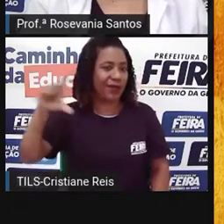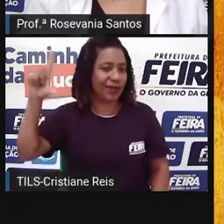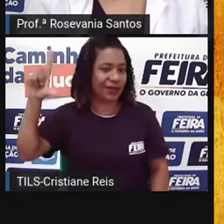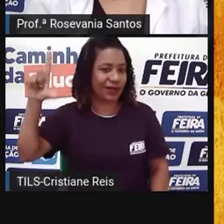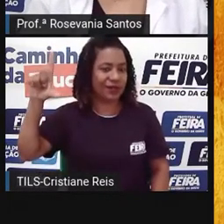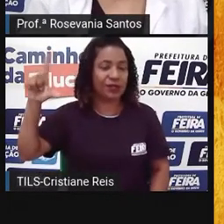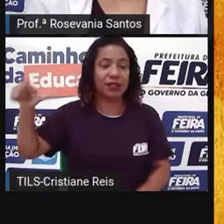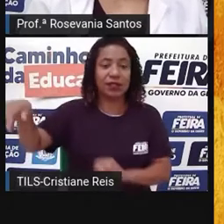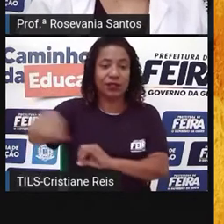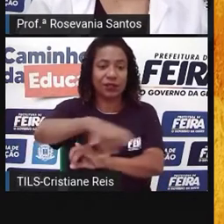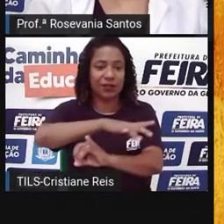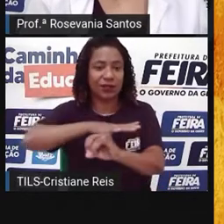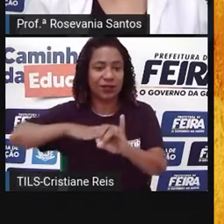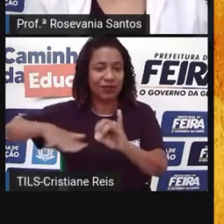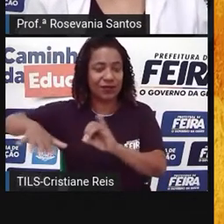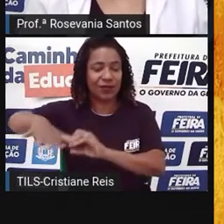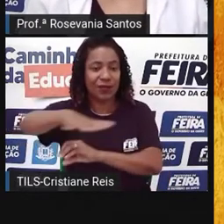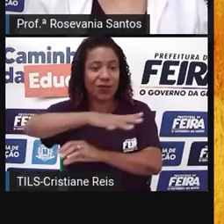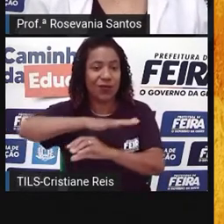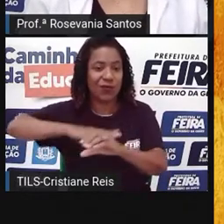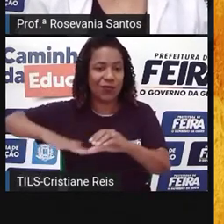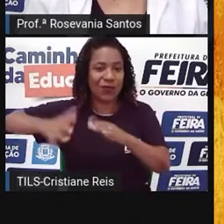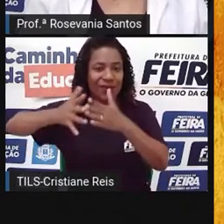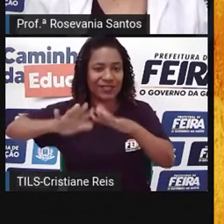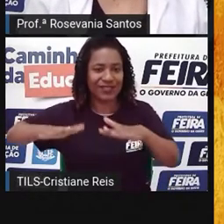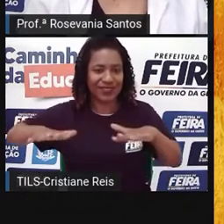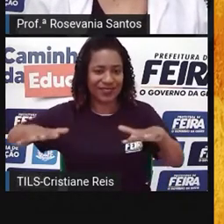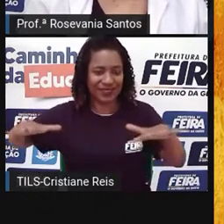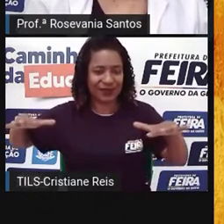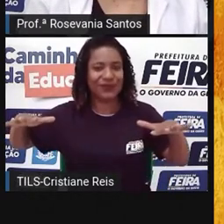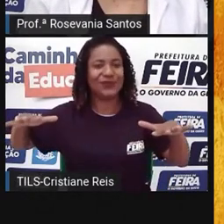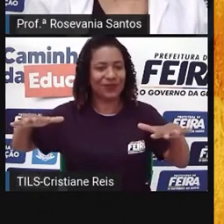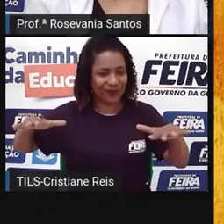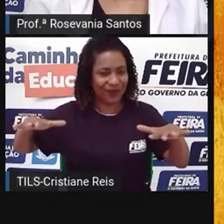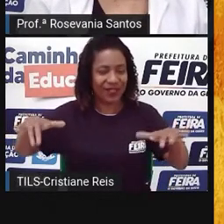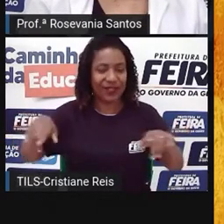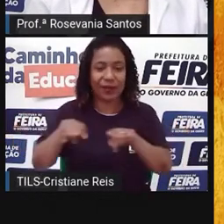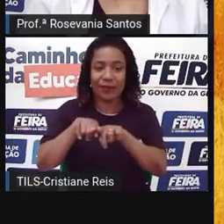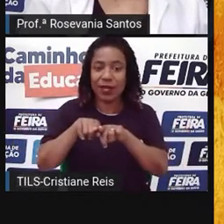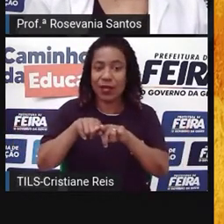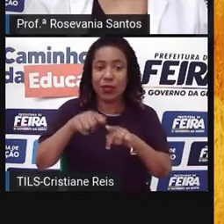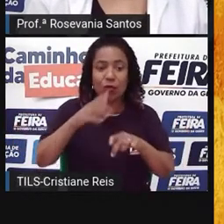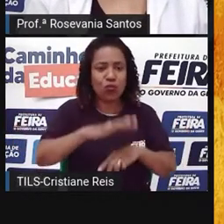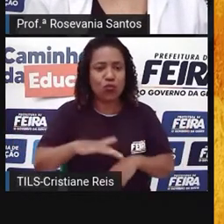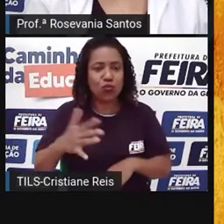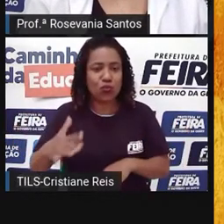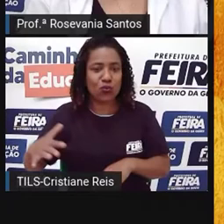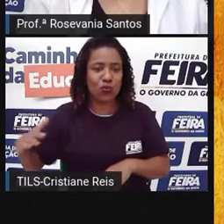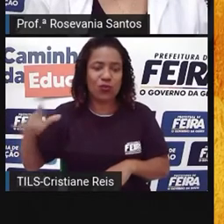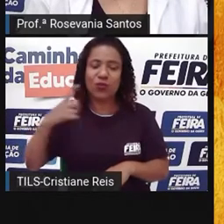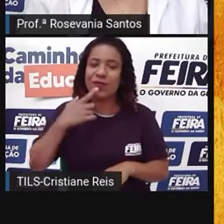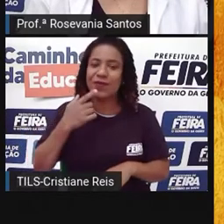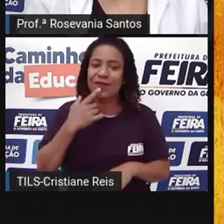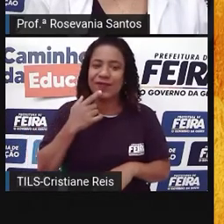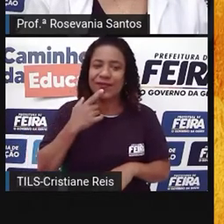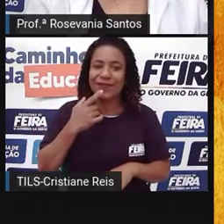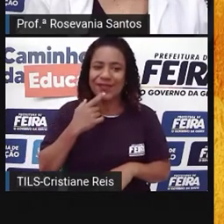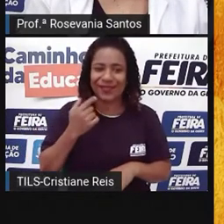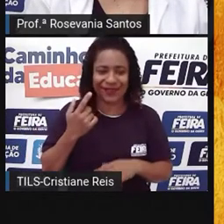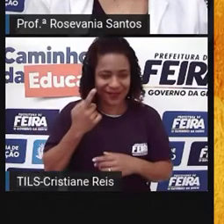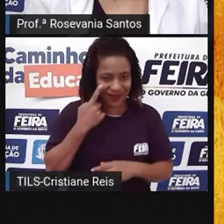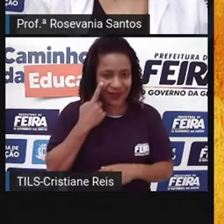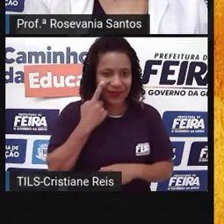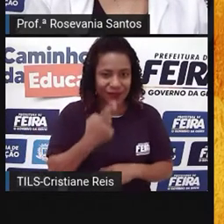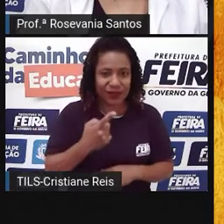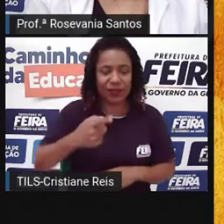Oceano Índico e o Mar Vermelho. A oeste eu tenho o Oceano Atlântico, né, banhando aqui. Então eu tenho uma